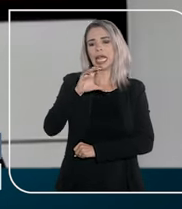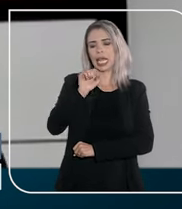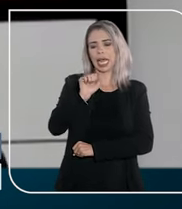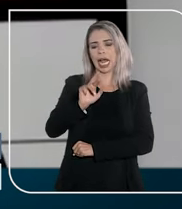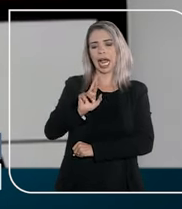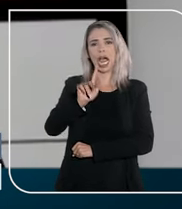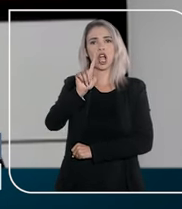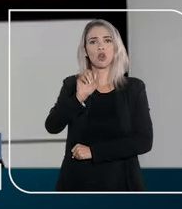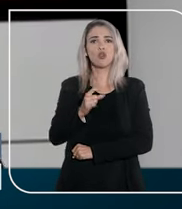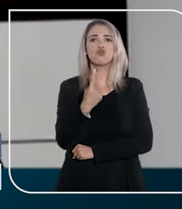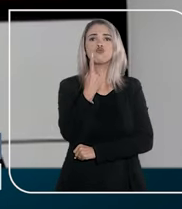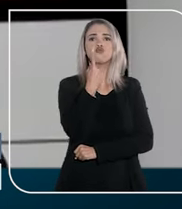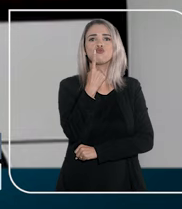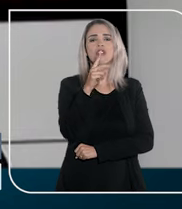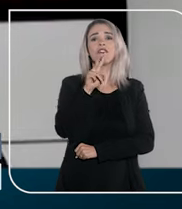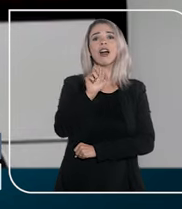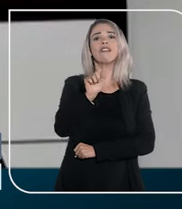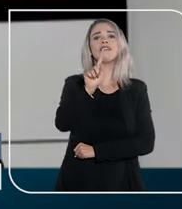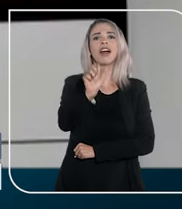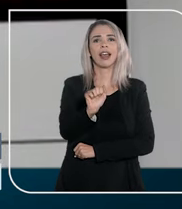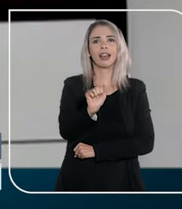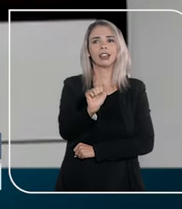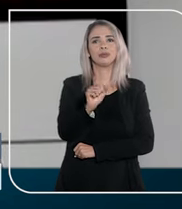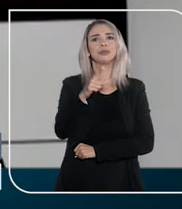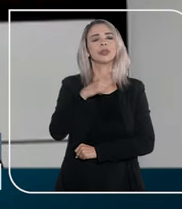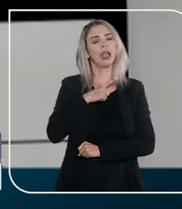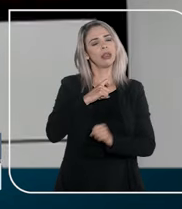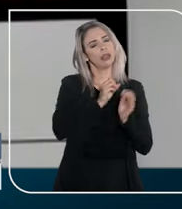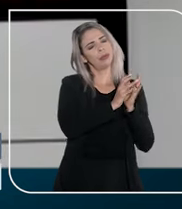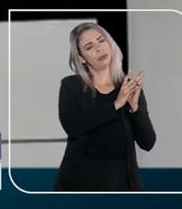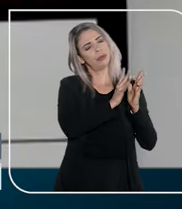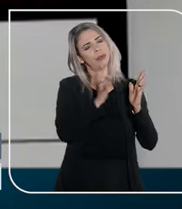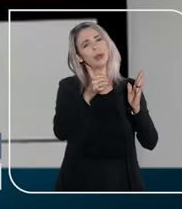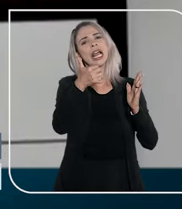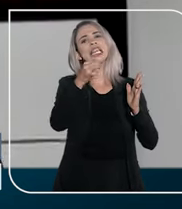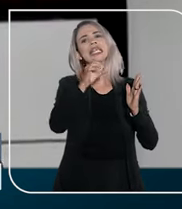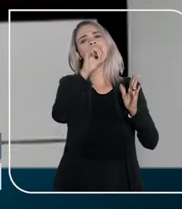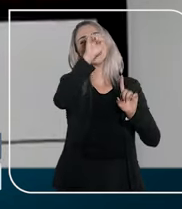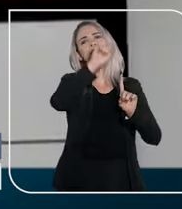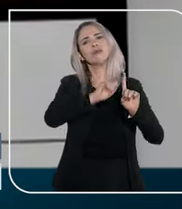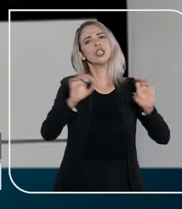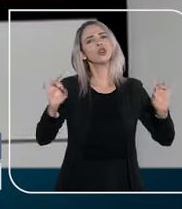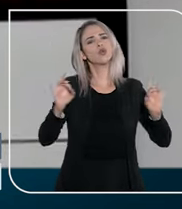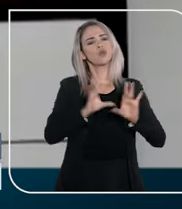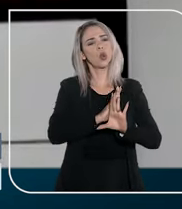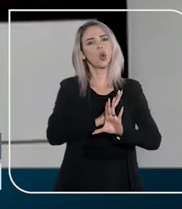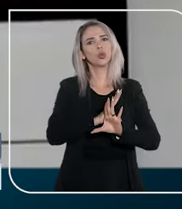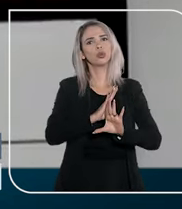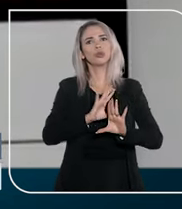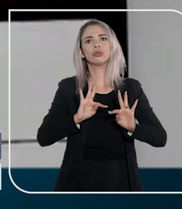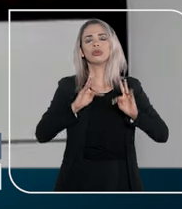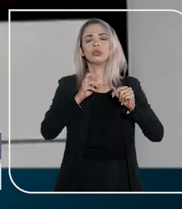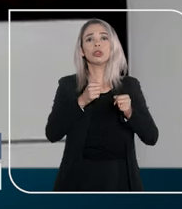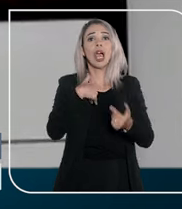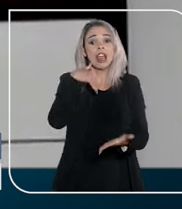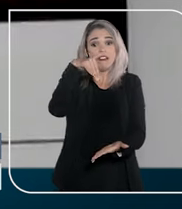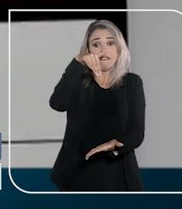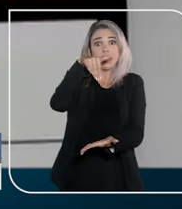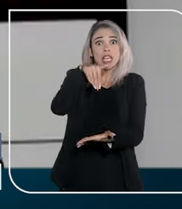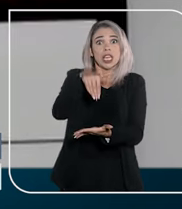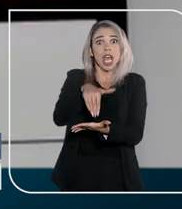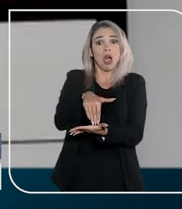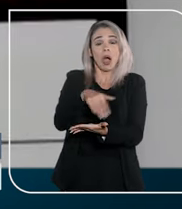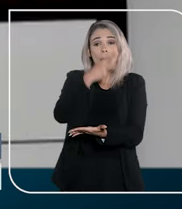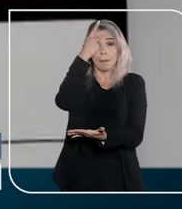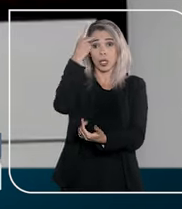vaga, realizo um processo que vai demorar mais ou menos uns 10 meses para se realizar, nomeei um. Ao final daquele concurso,